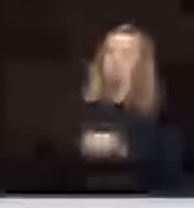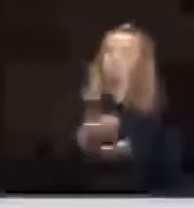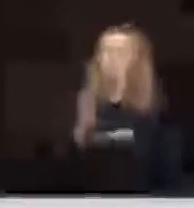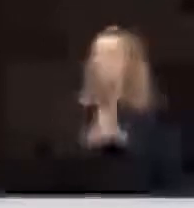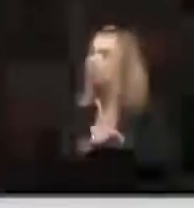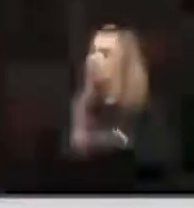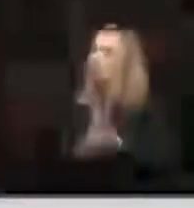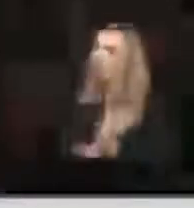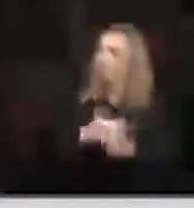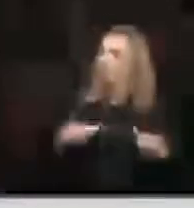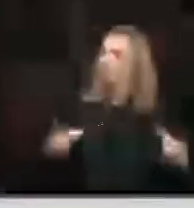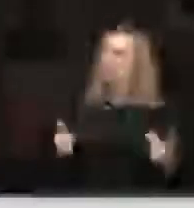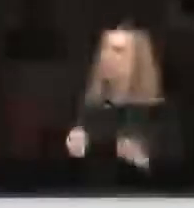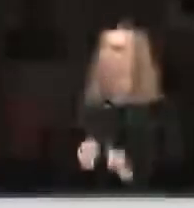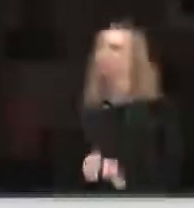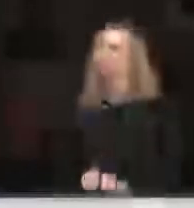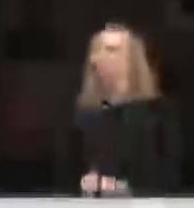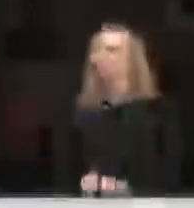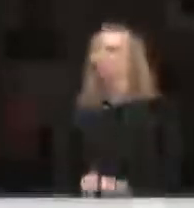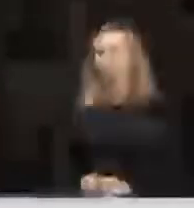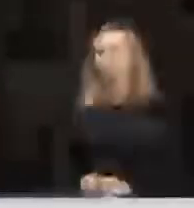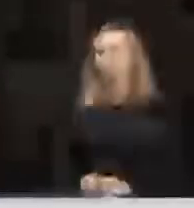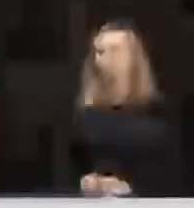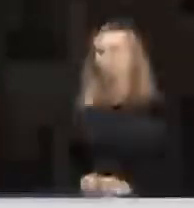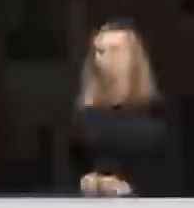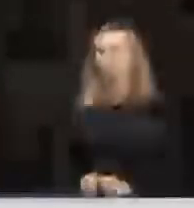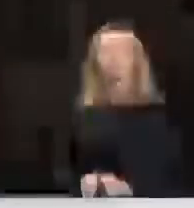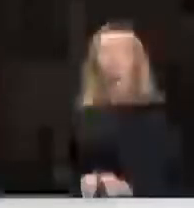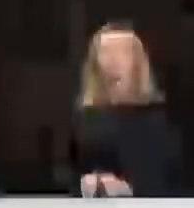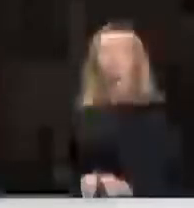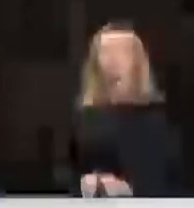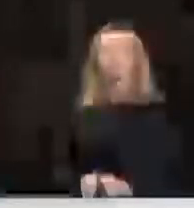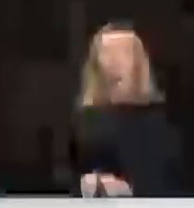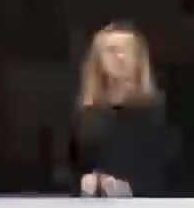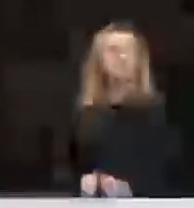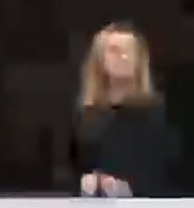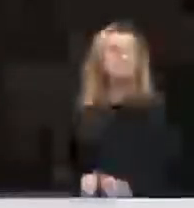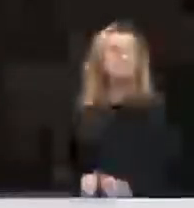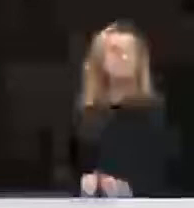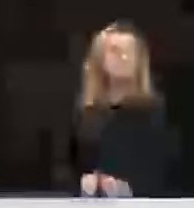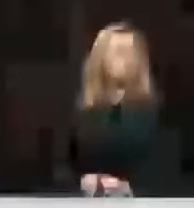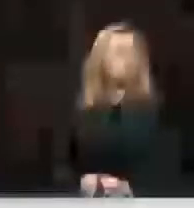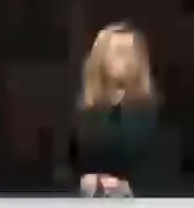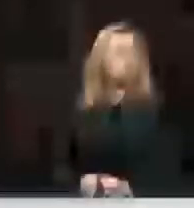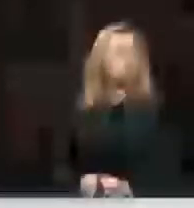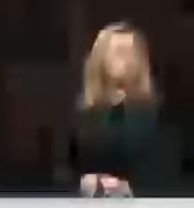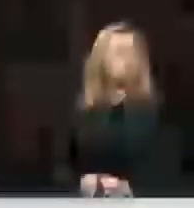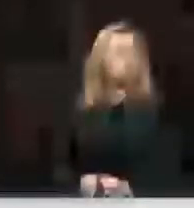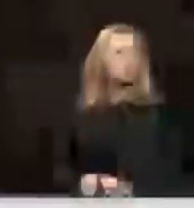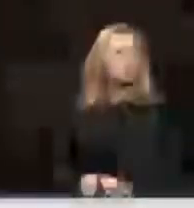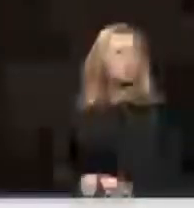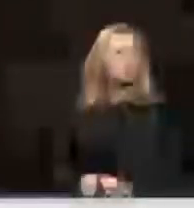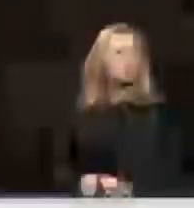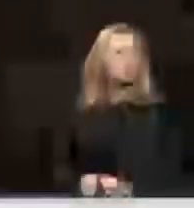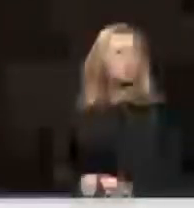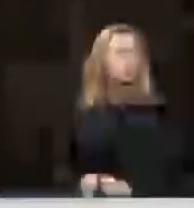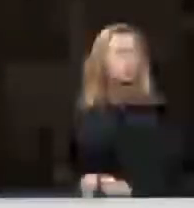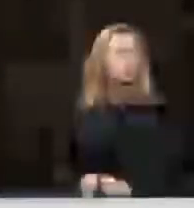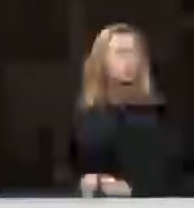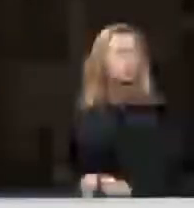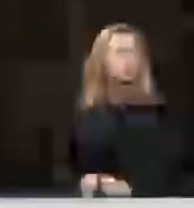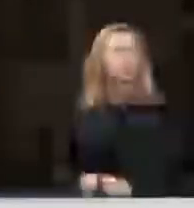há aqueles que podem ser mais facilmente alcançados pela inobservância da